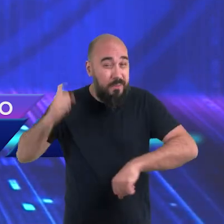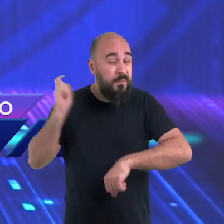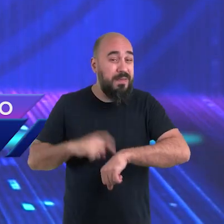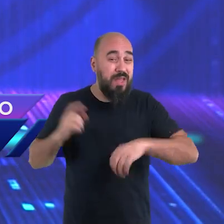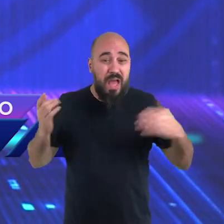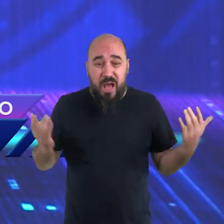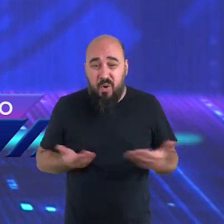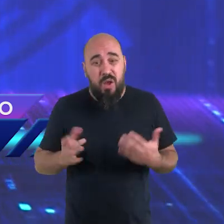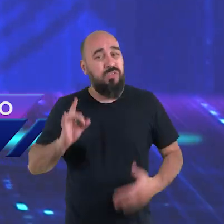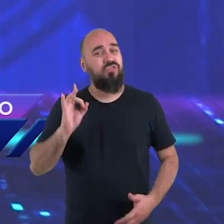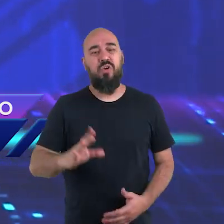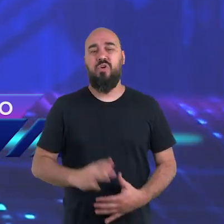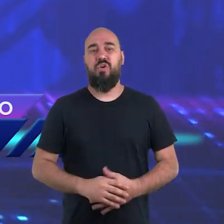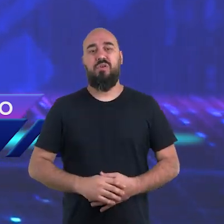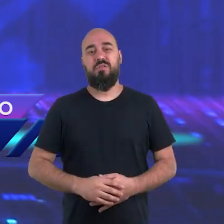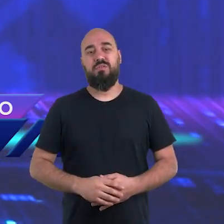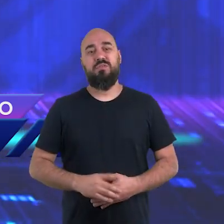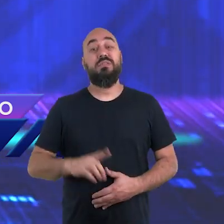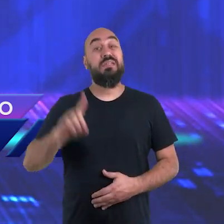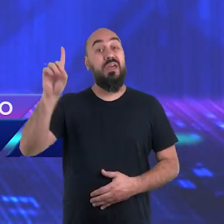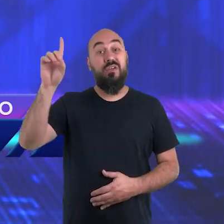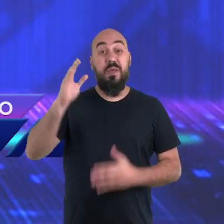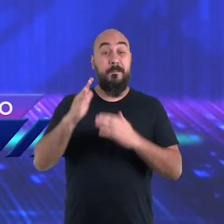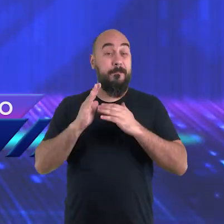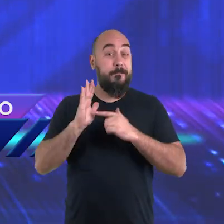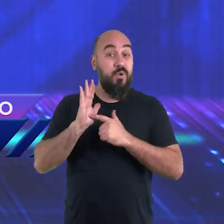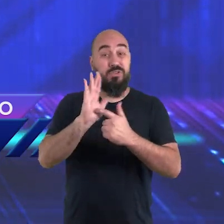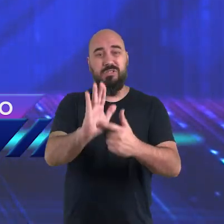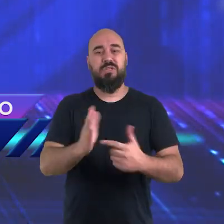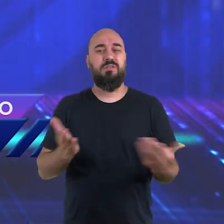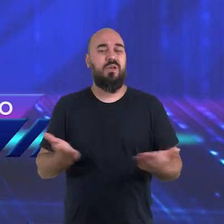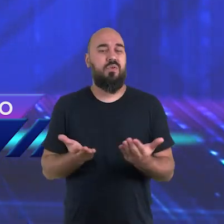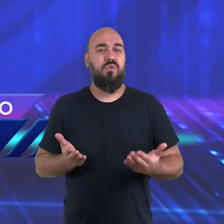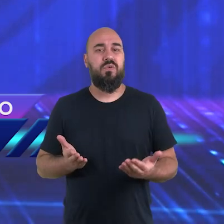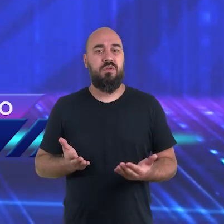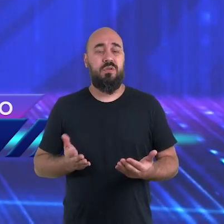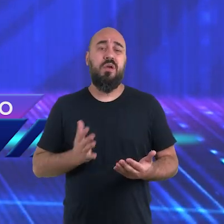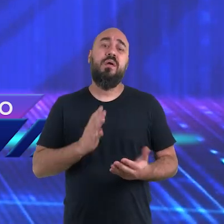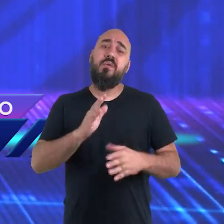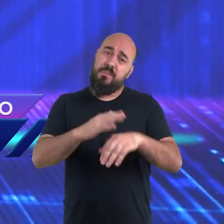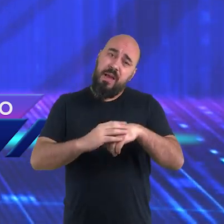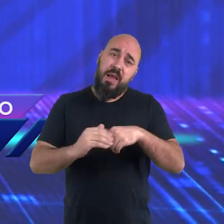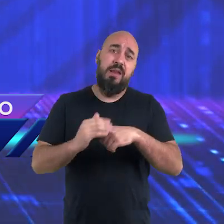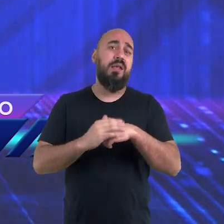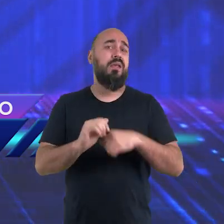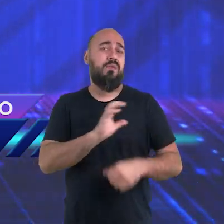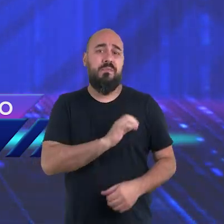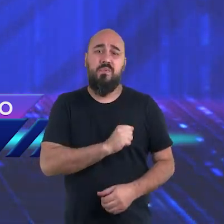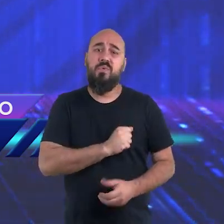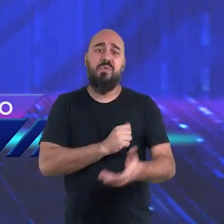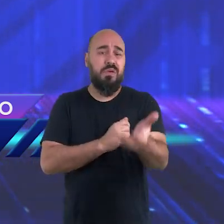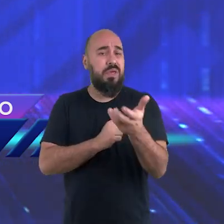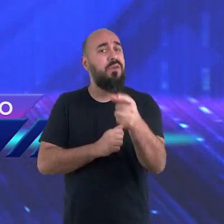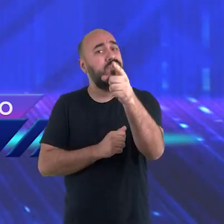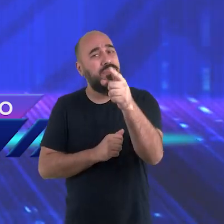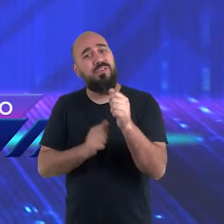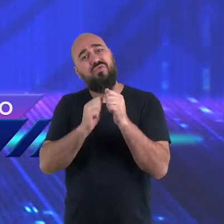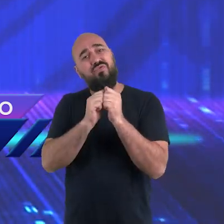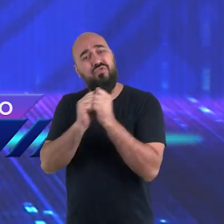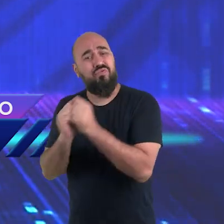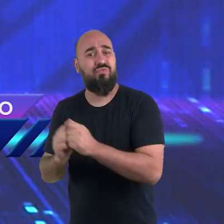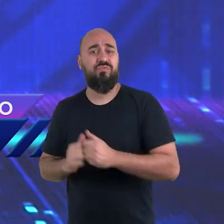quando Deus abre diante de nós a sua revelação, é com muito amor, é com muito carinho, mas é um